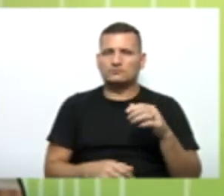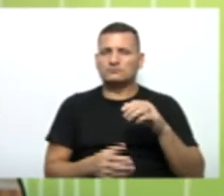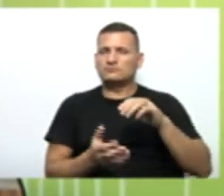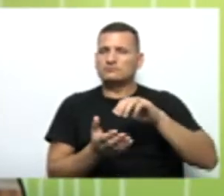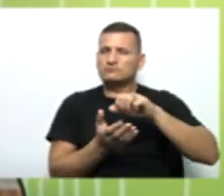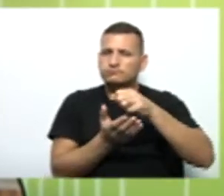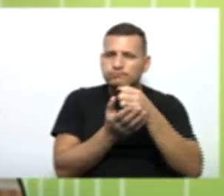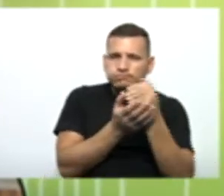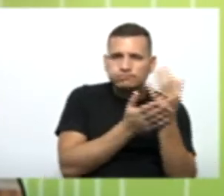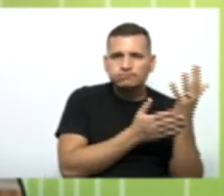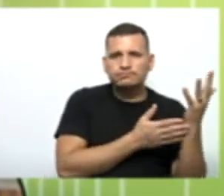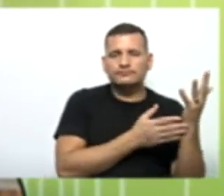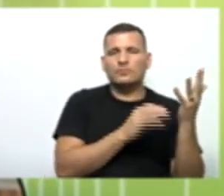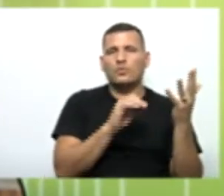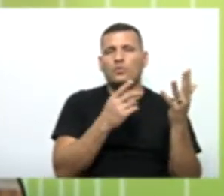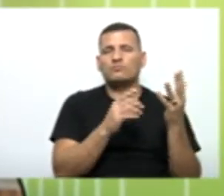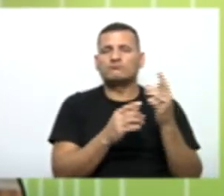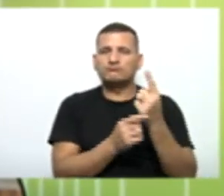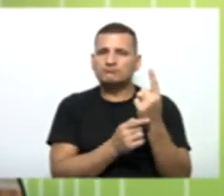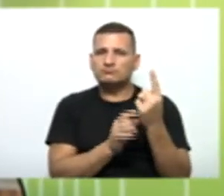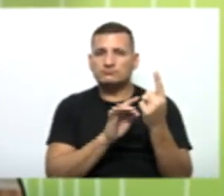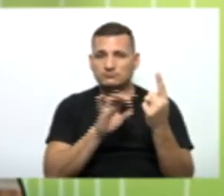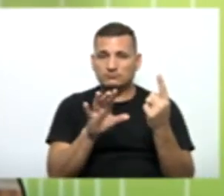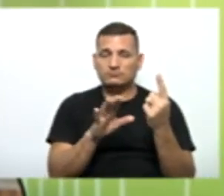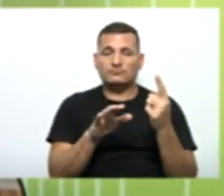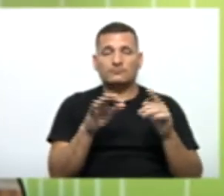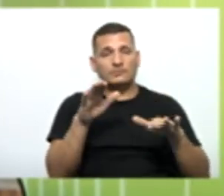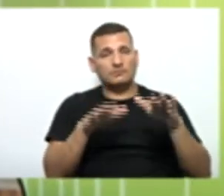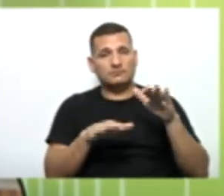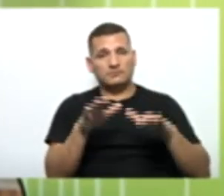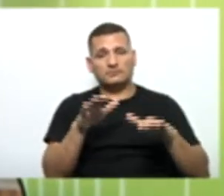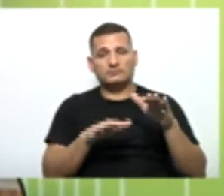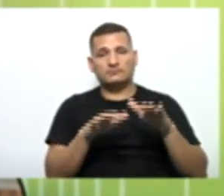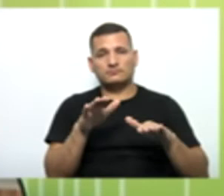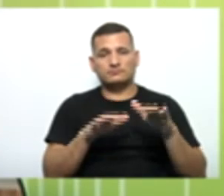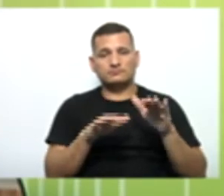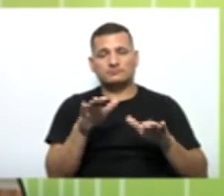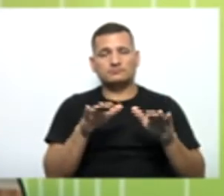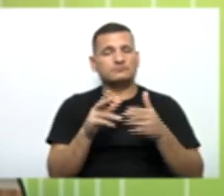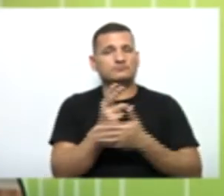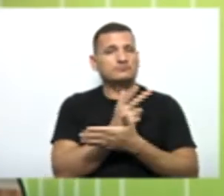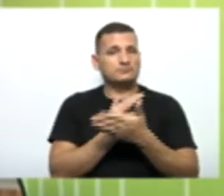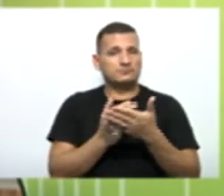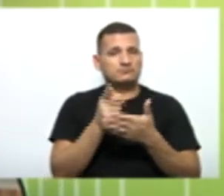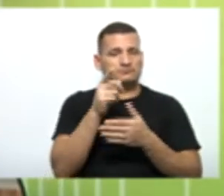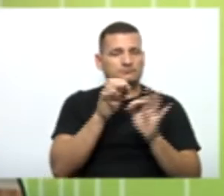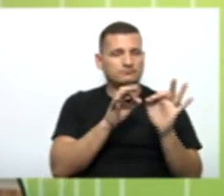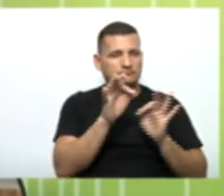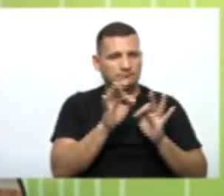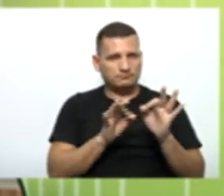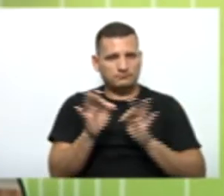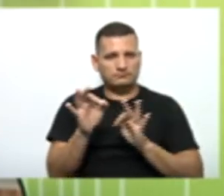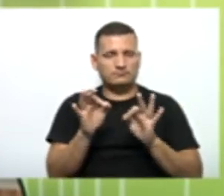com o professor? Dependendo do caso, dependendo do diagrama que você vai montar, pode ser que